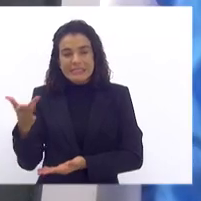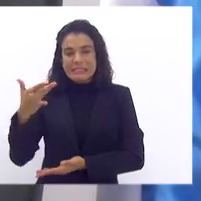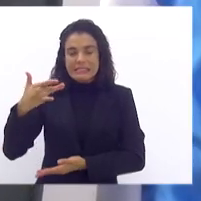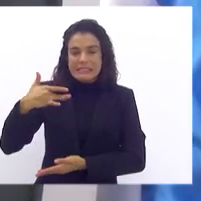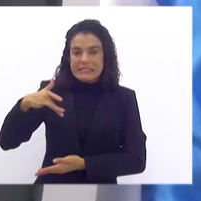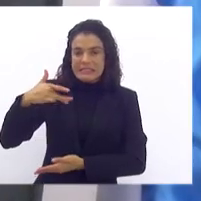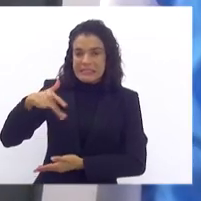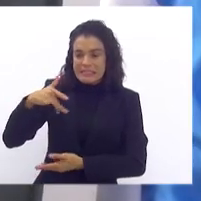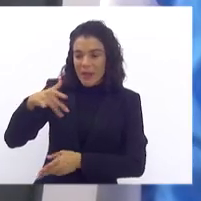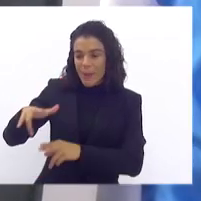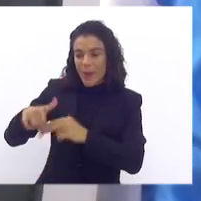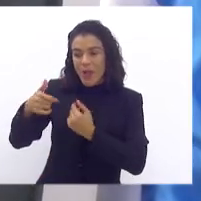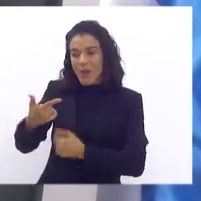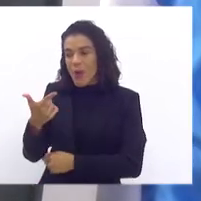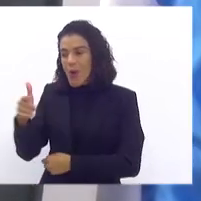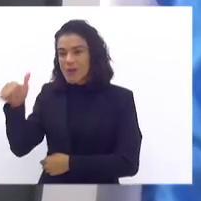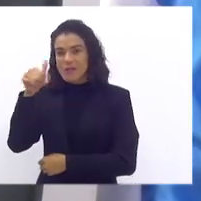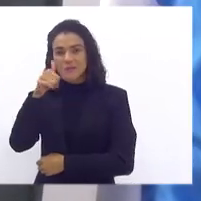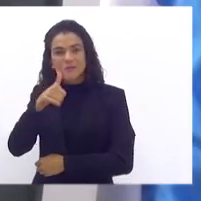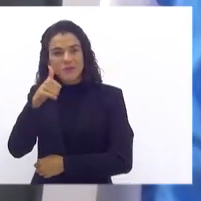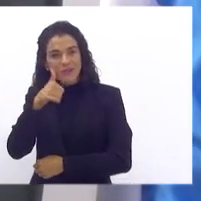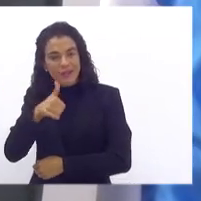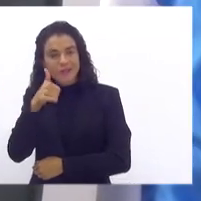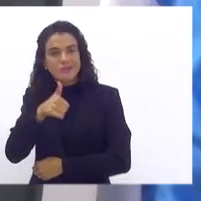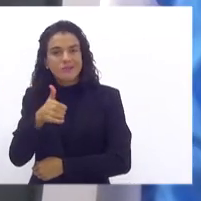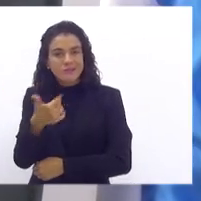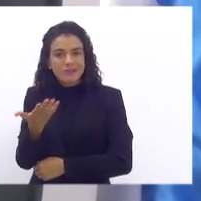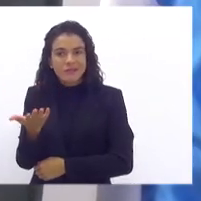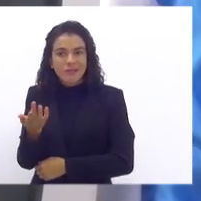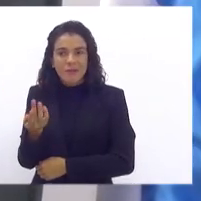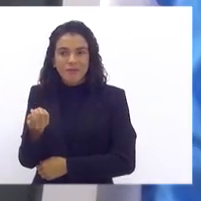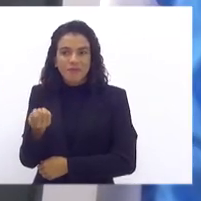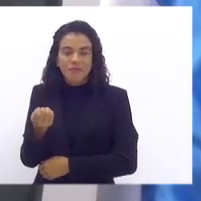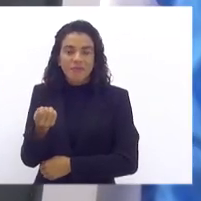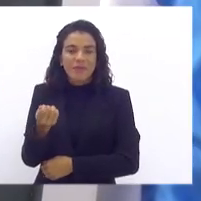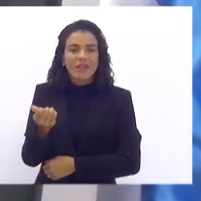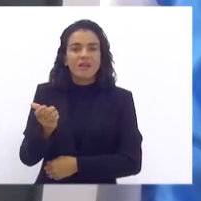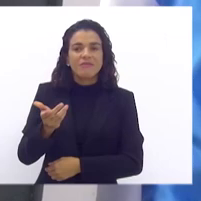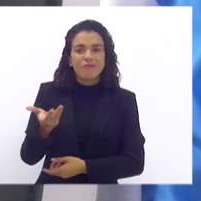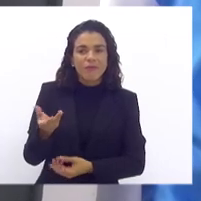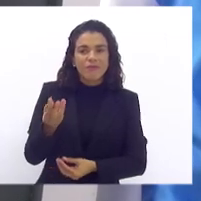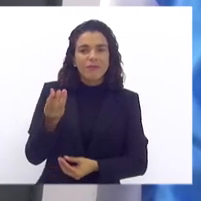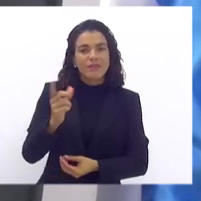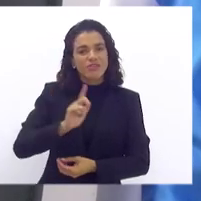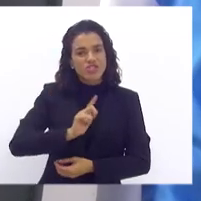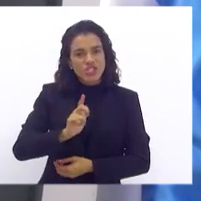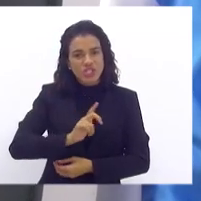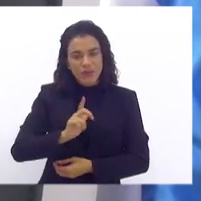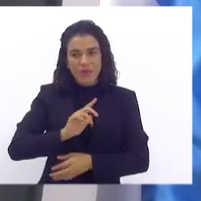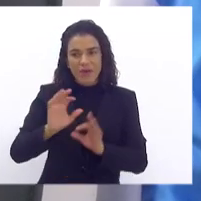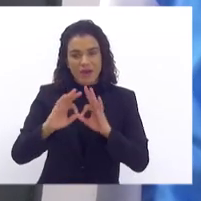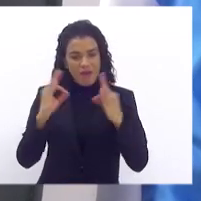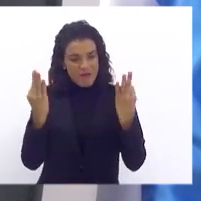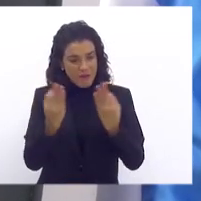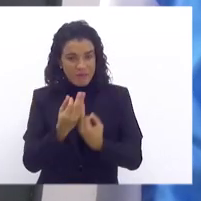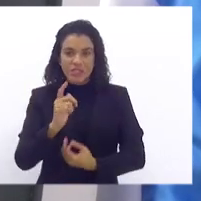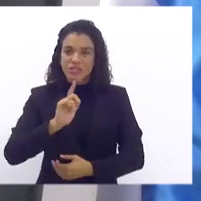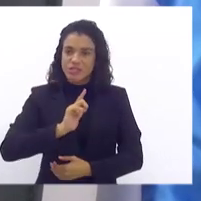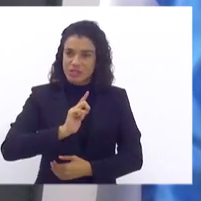lamentavelmente, feito por outras mulheres. Né, as pessoas queriam... Havia aquela família, era uma família que